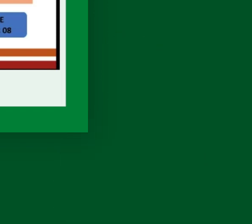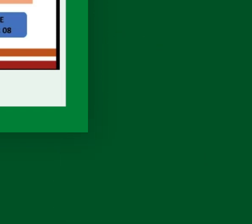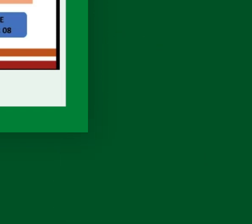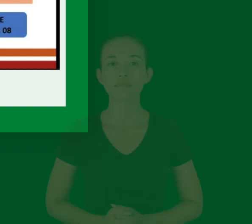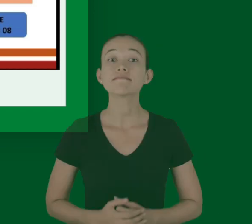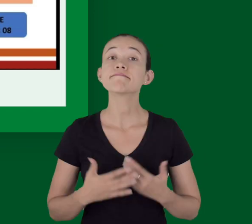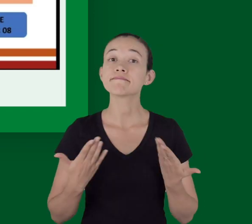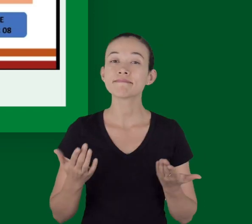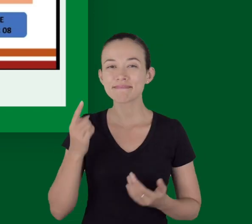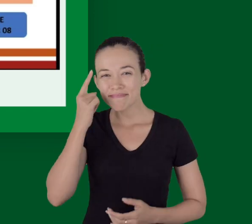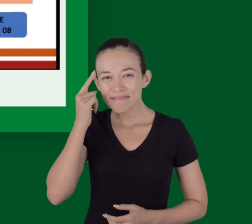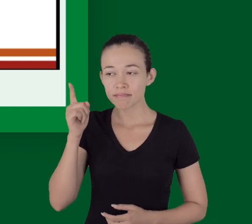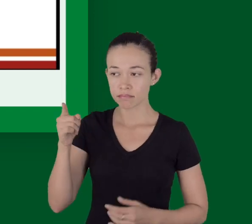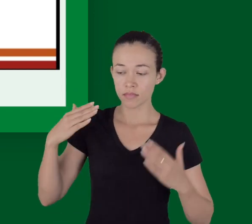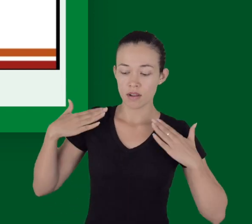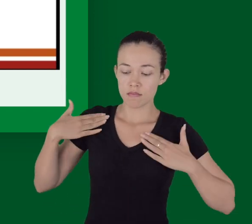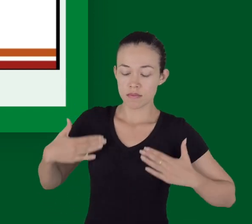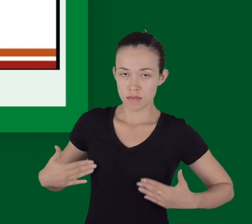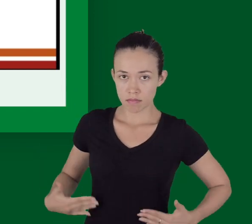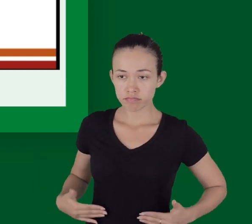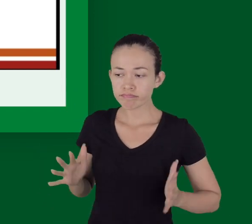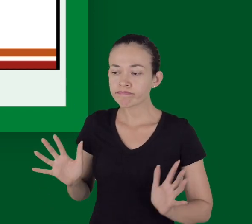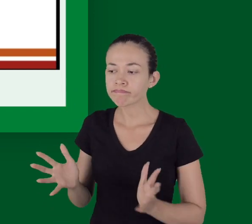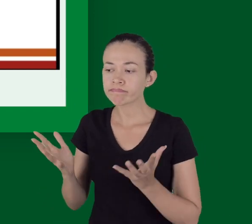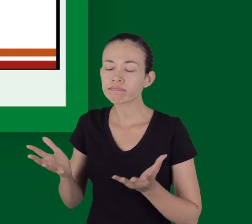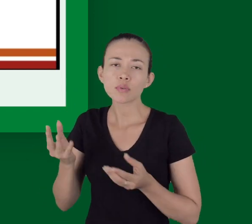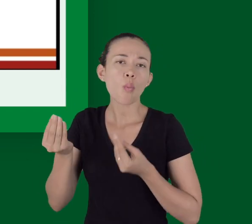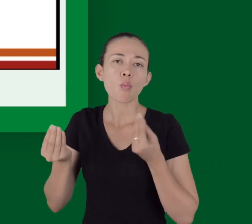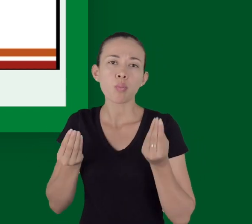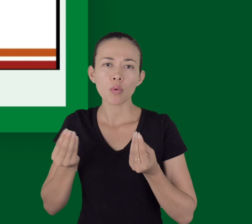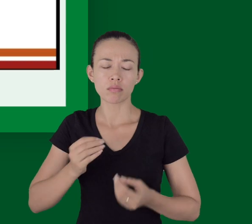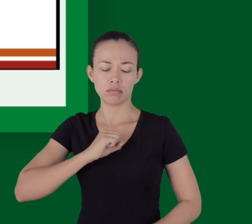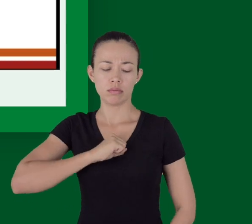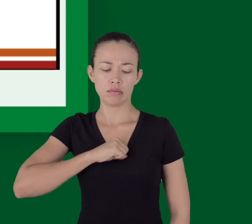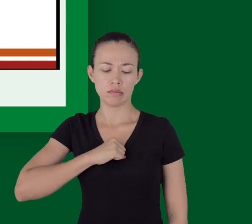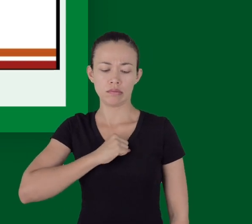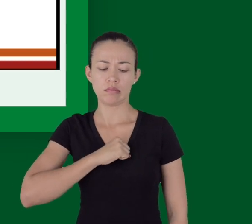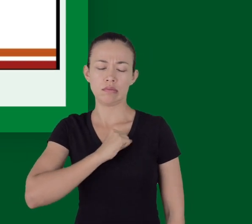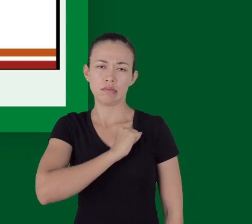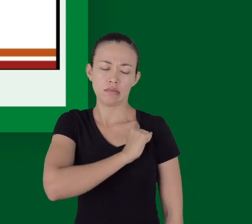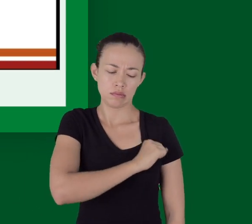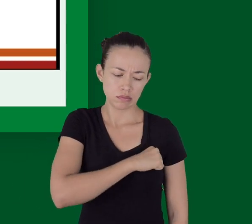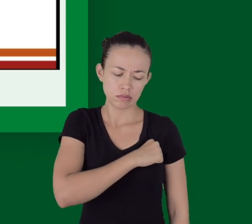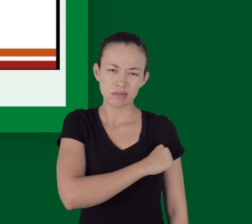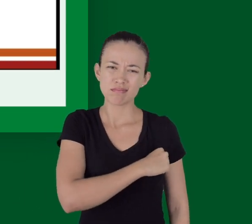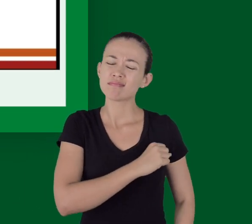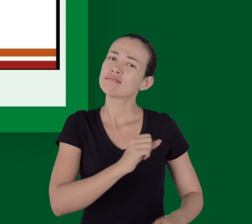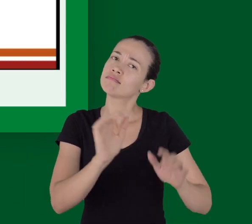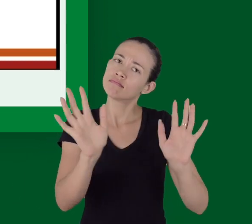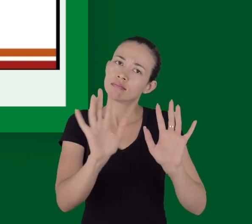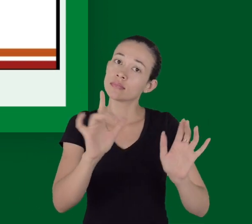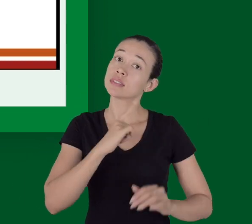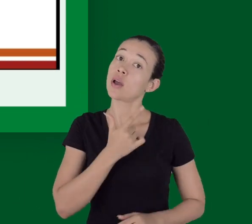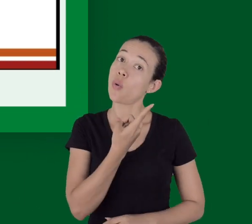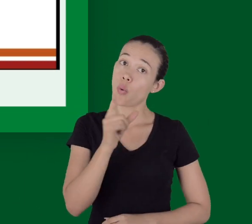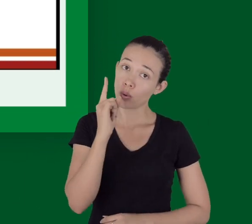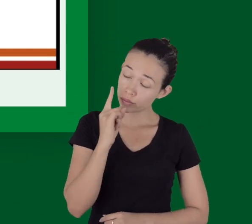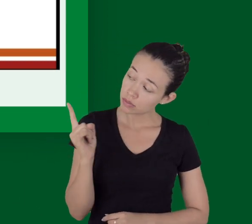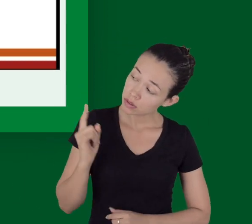Tá? Então, precisa treinar para a gente poder ter uma acurácia em relação ao Glasgow. Tá? Lembrando que hoje nada